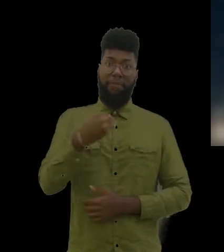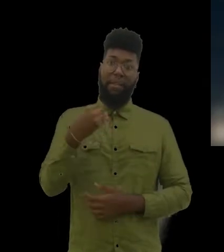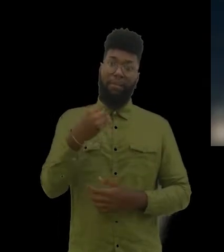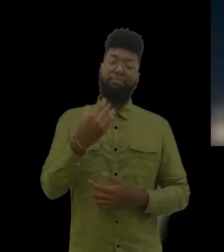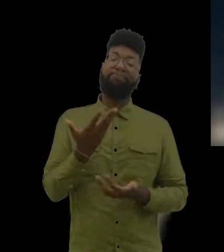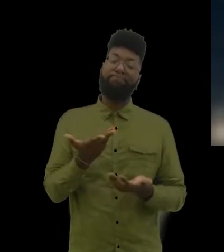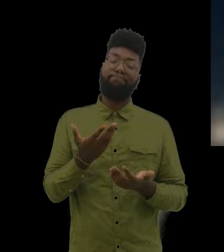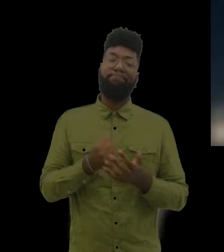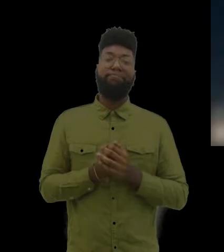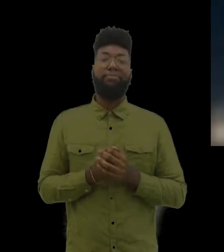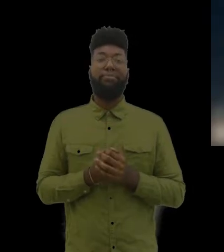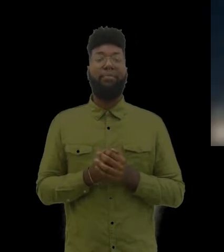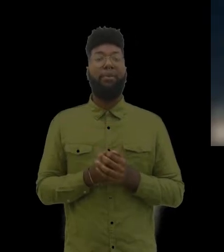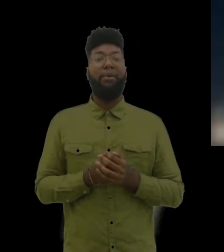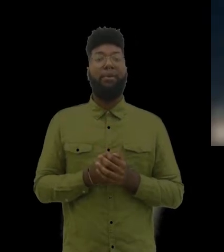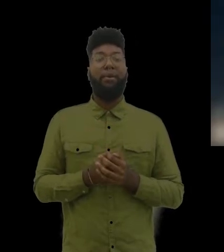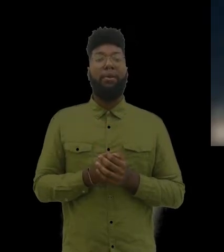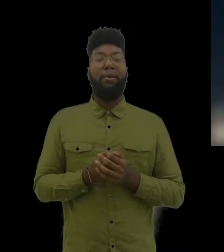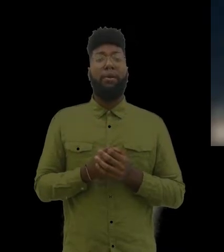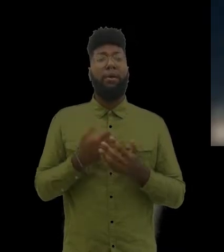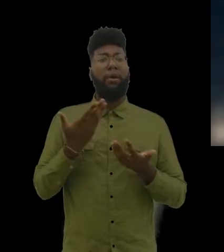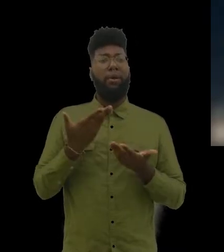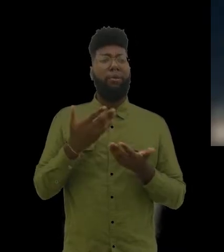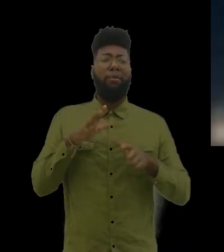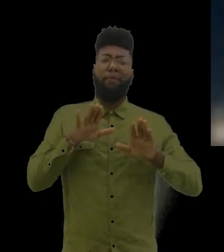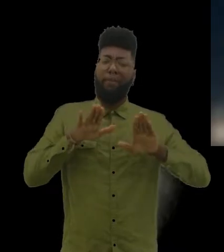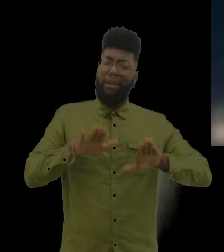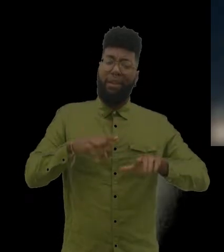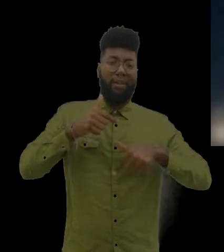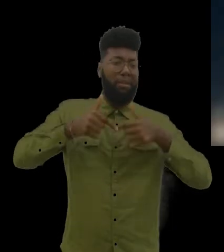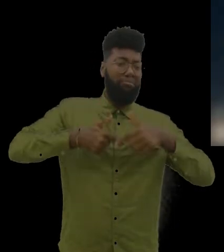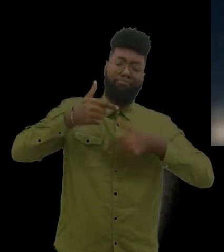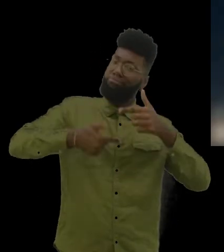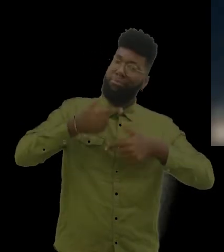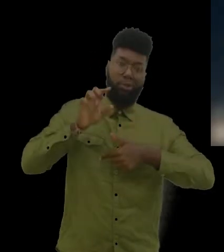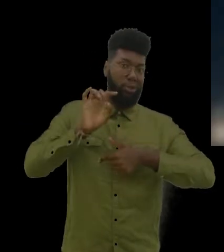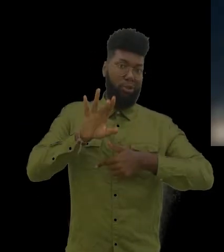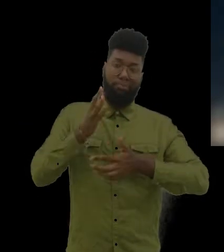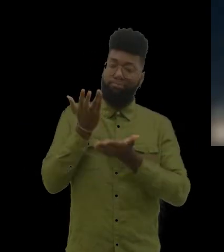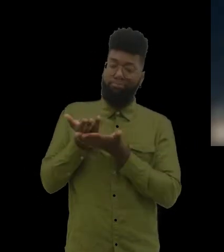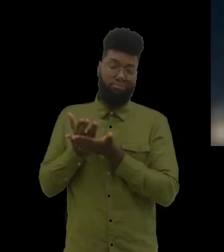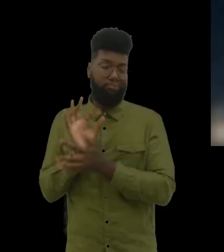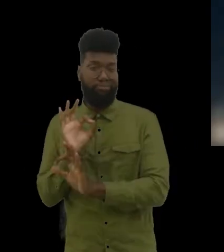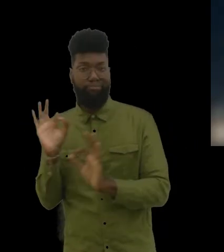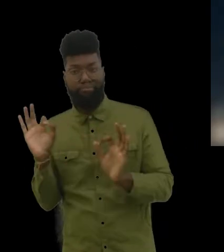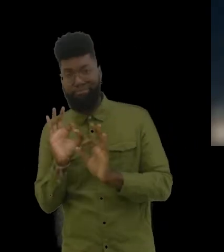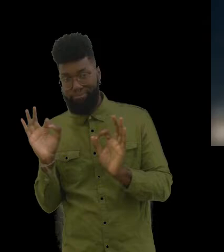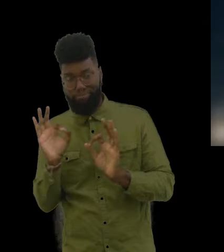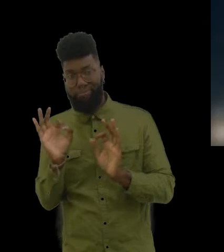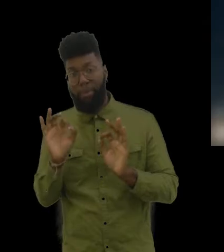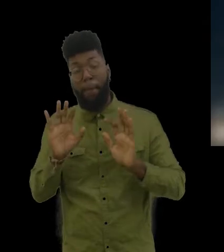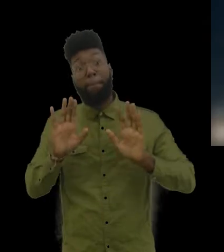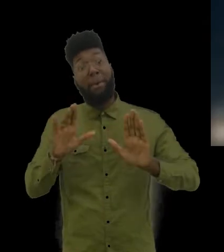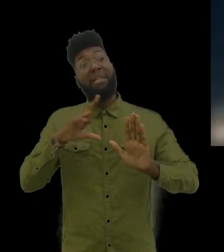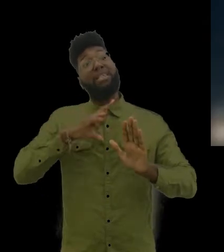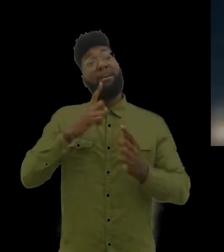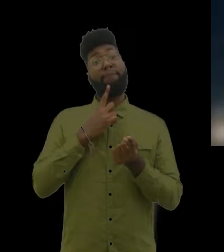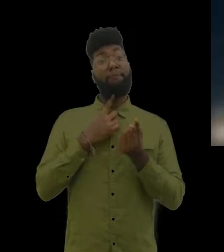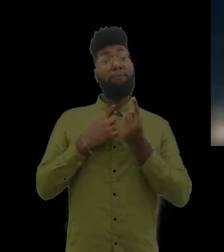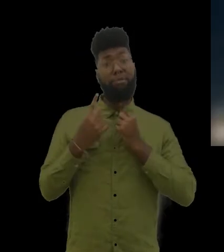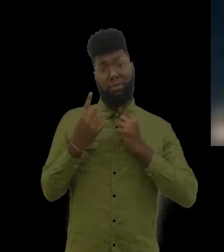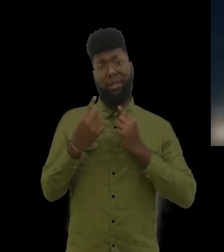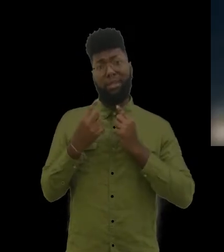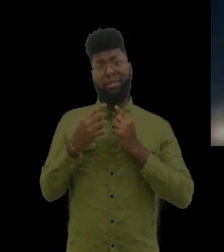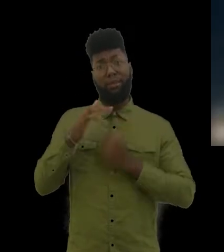série apenas. E fiquei trabalhando por muitos anos, mas tinha vontade de um dia